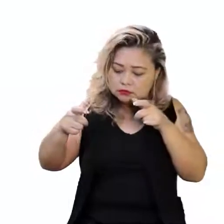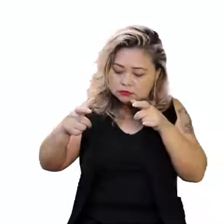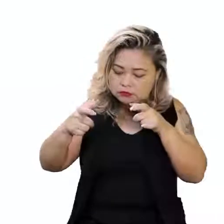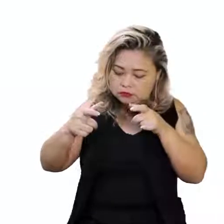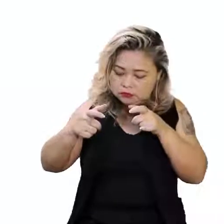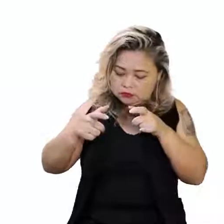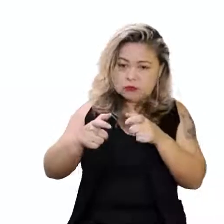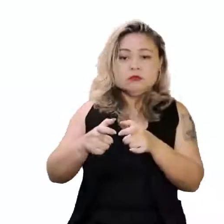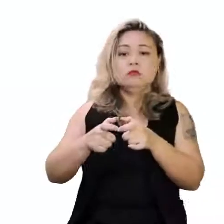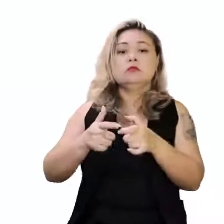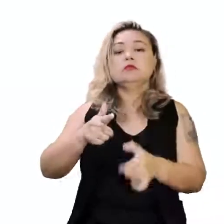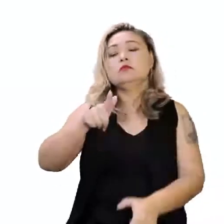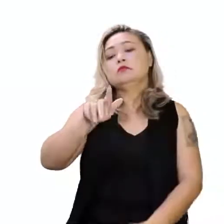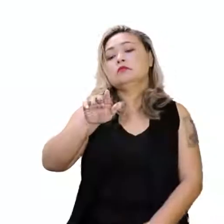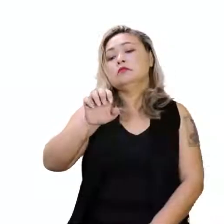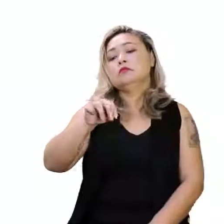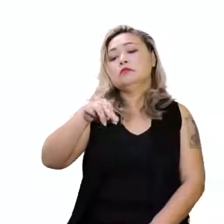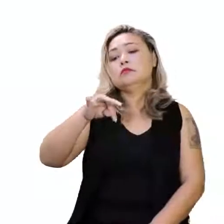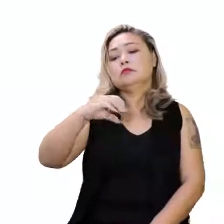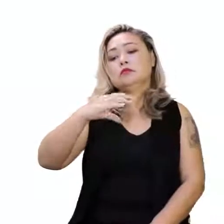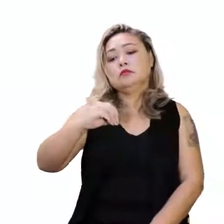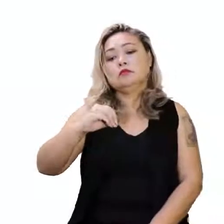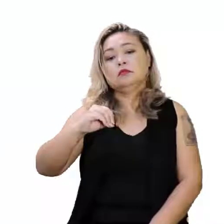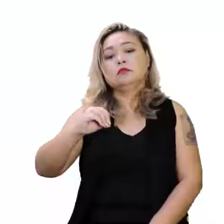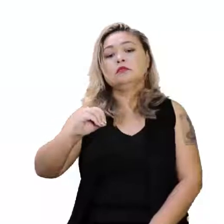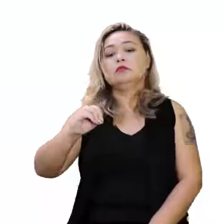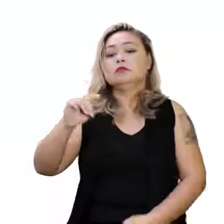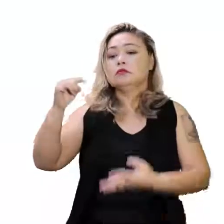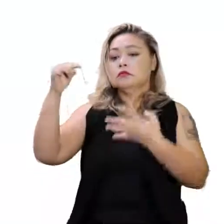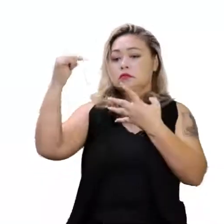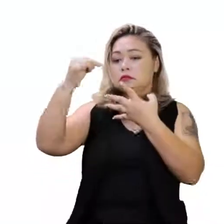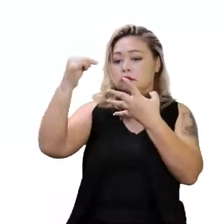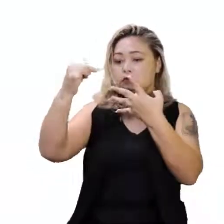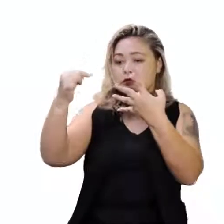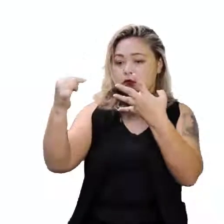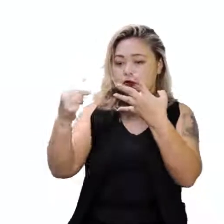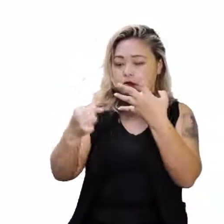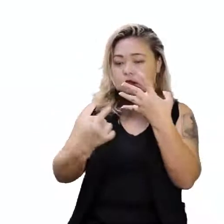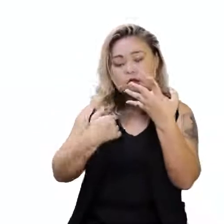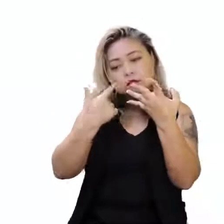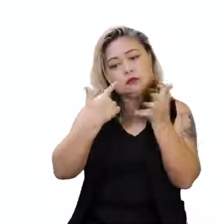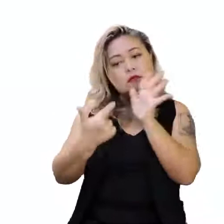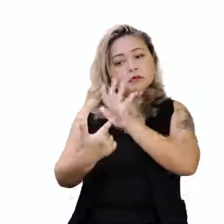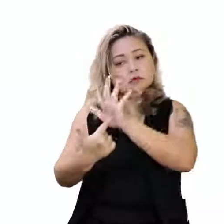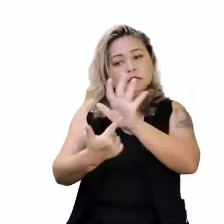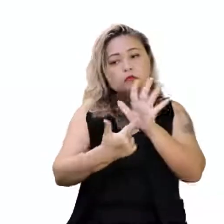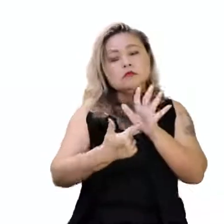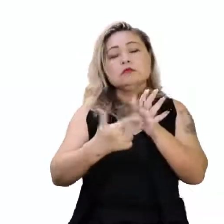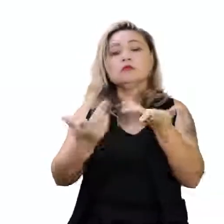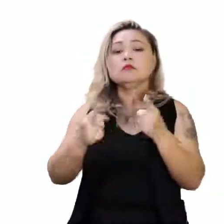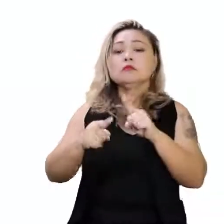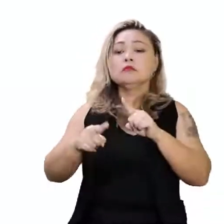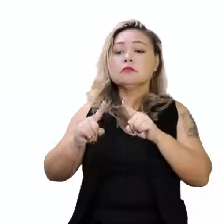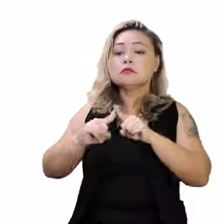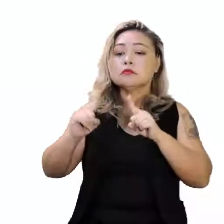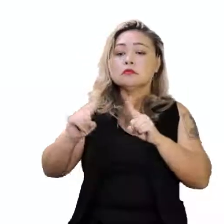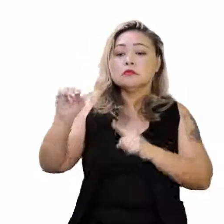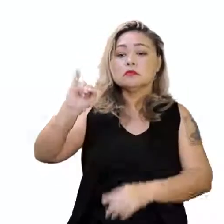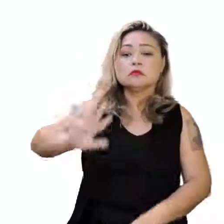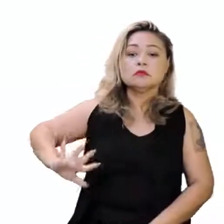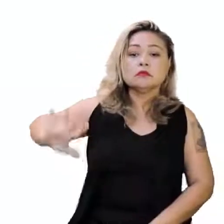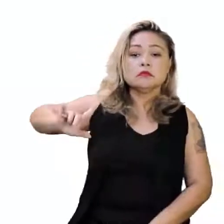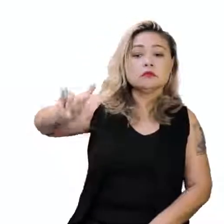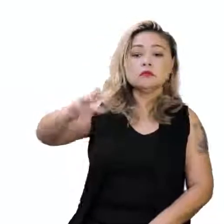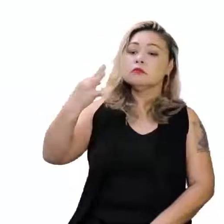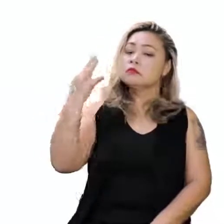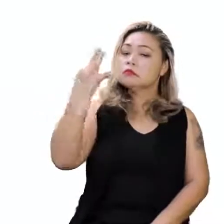gênico. E aí, para isso, a gente tem a classificação das 4 formas de especiação que a gente vai já entrar. Mas aqui nessa imagem,